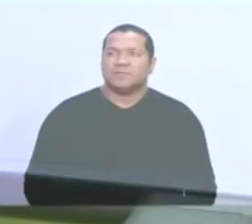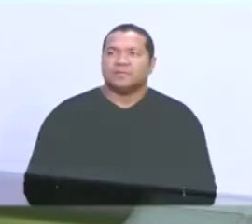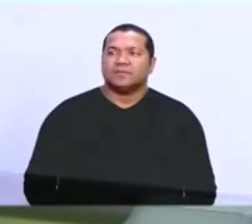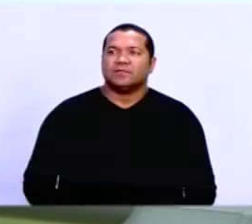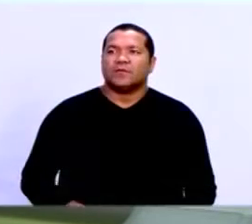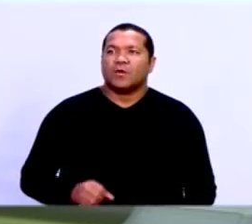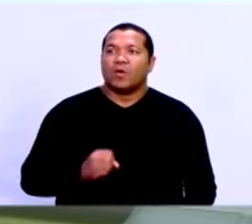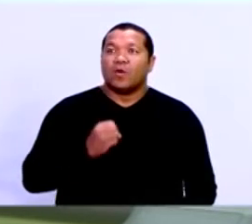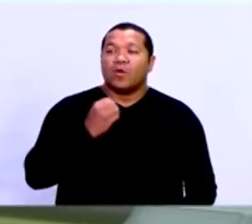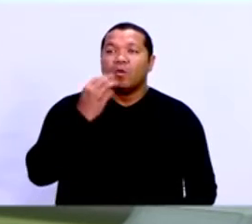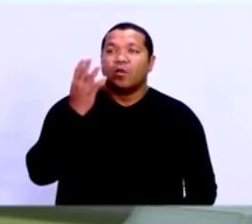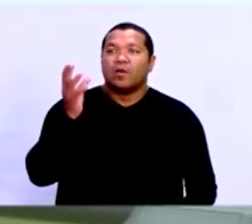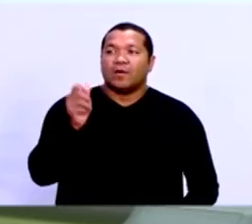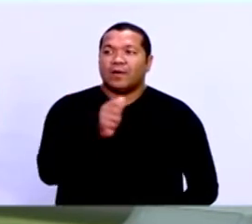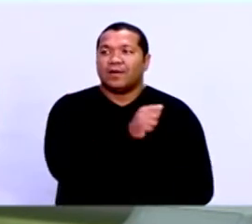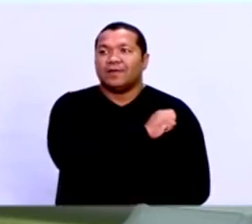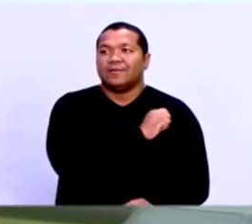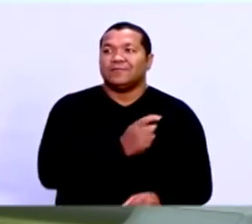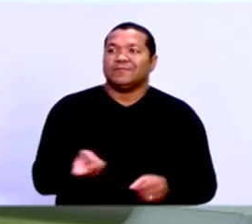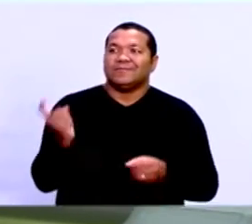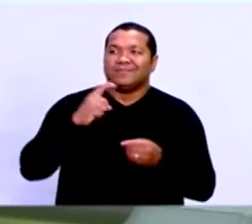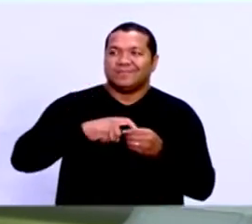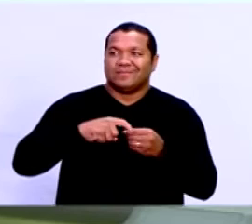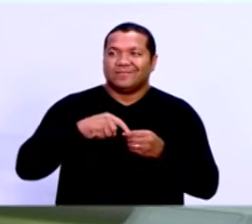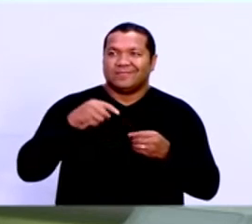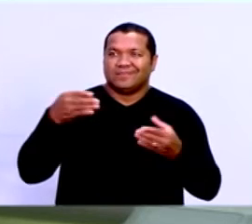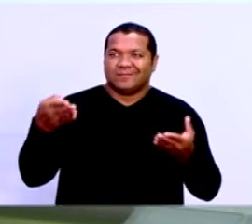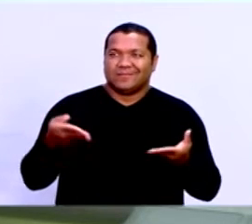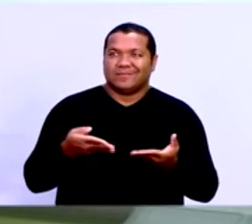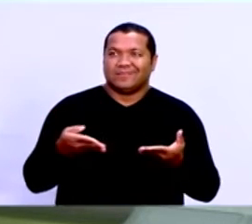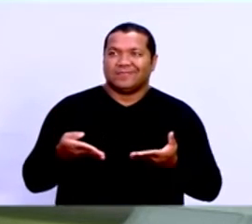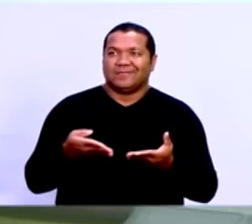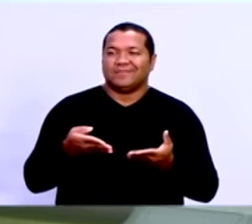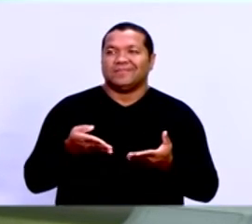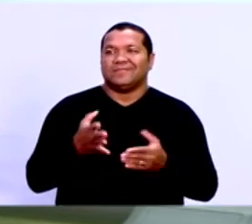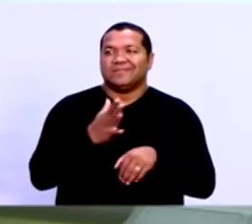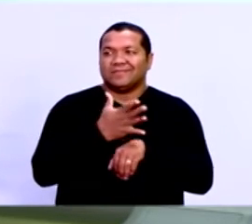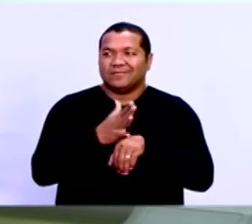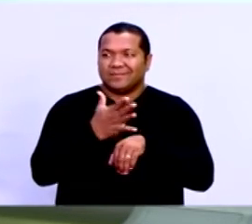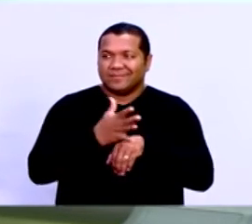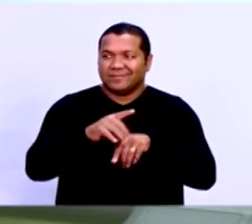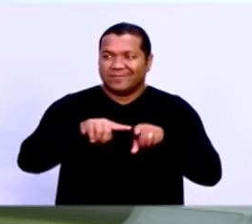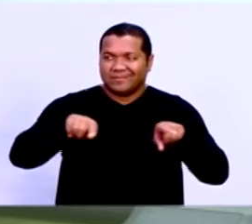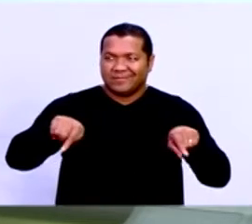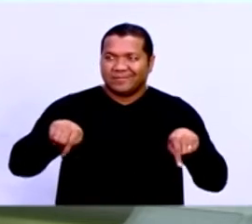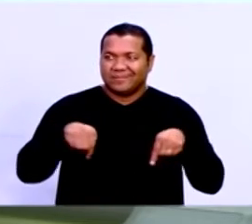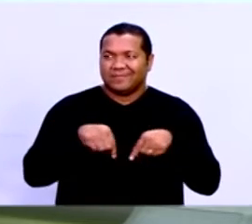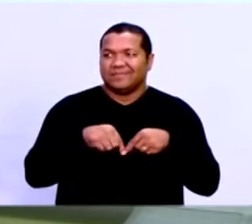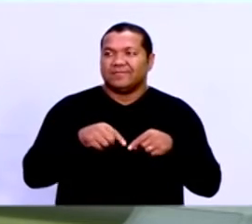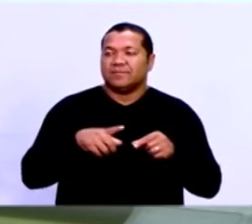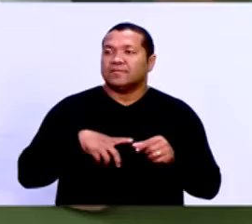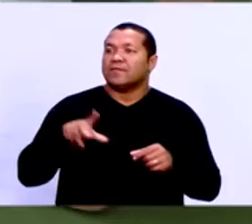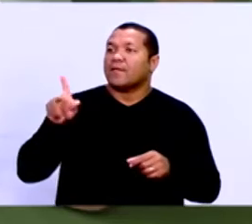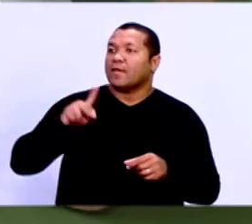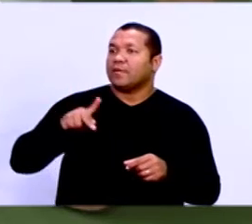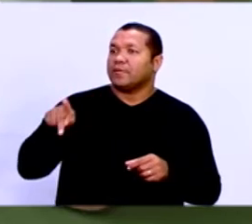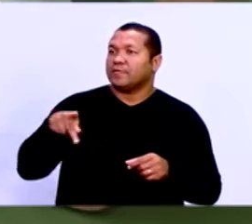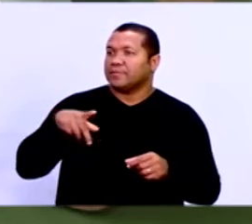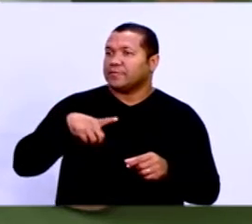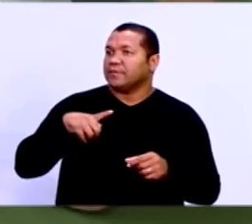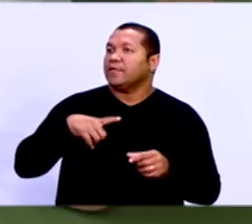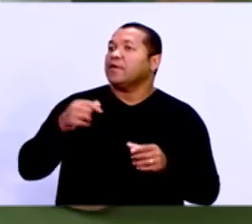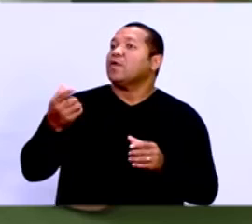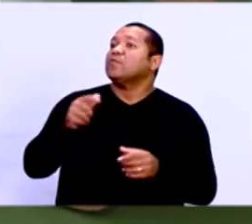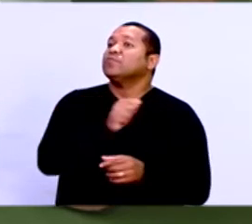olá alunos que estamos de volta aqui no com a nossa atividade de sala a professora araceli tivemos alguma